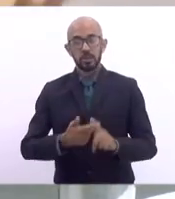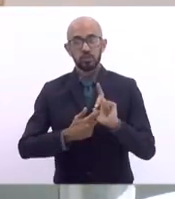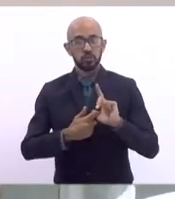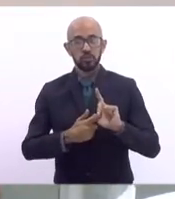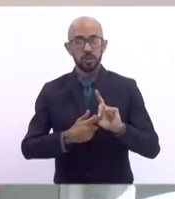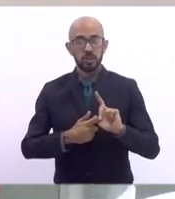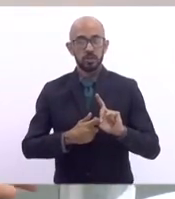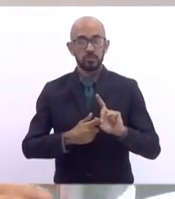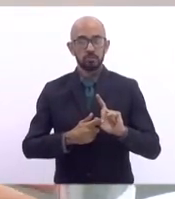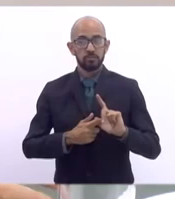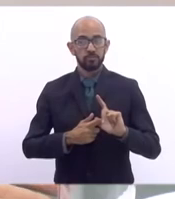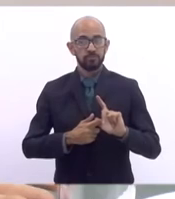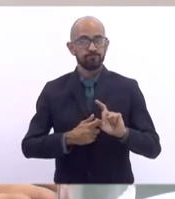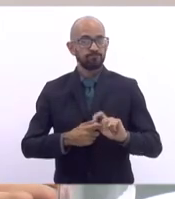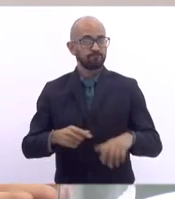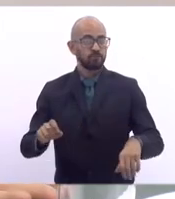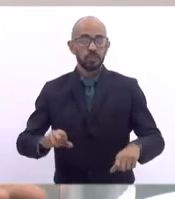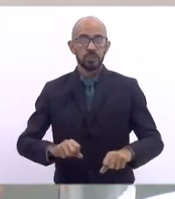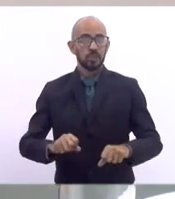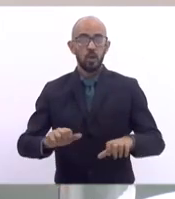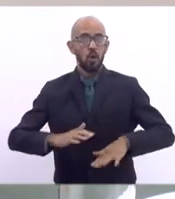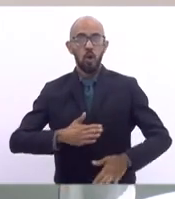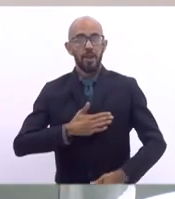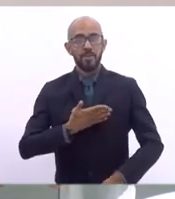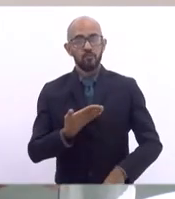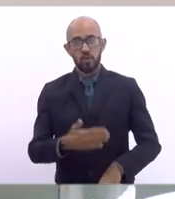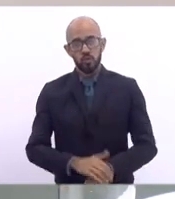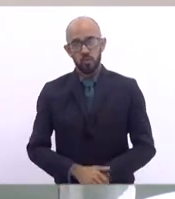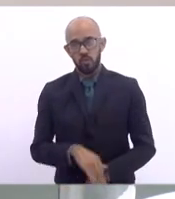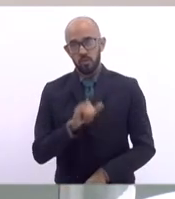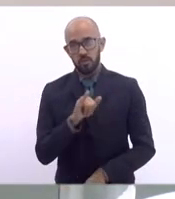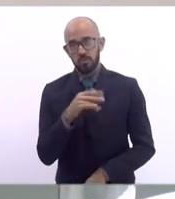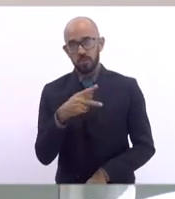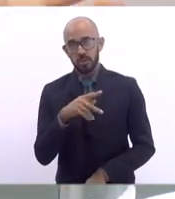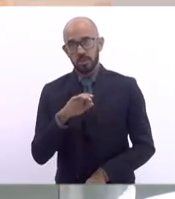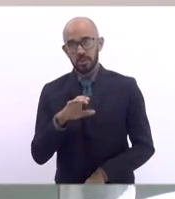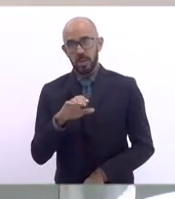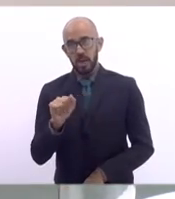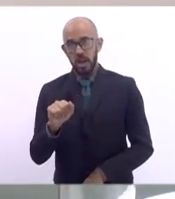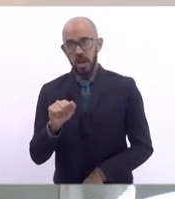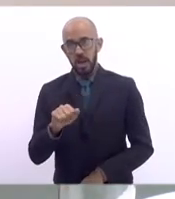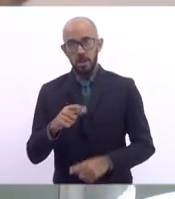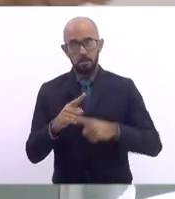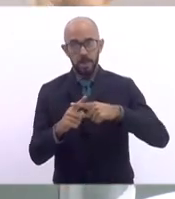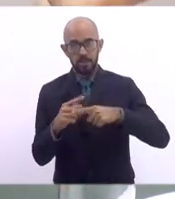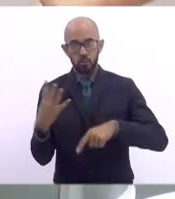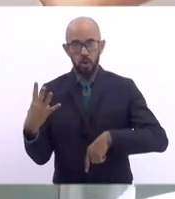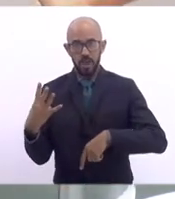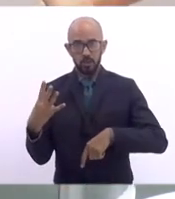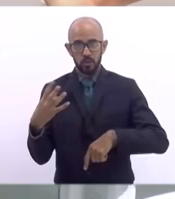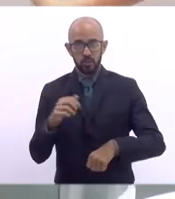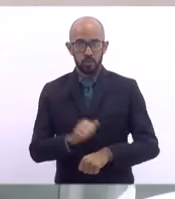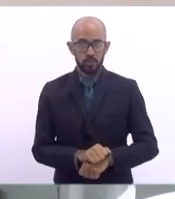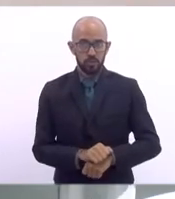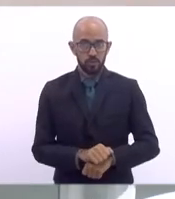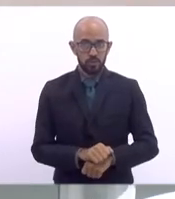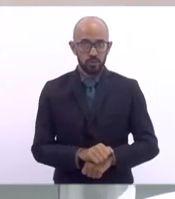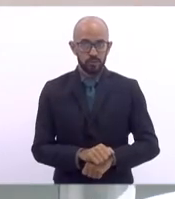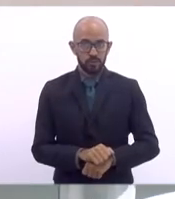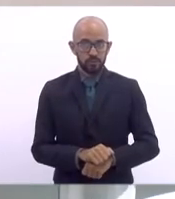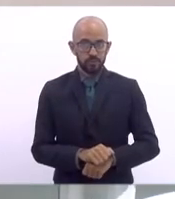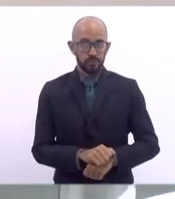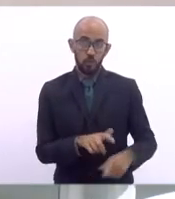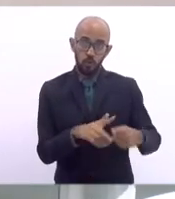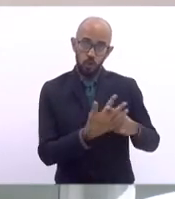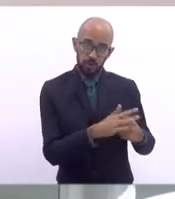vai ser monstruoso no SPC a mais quatro então corrigido pelo dois três já e